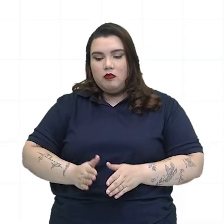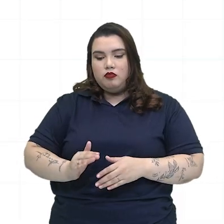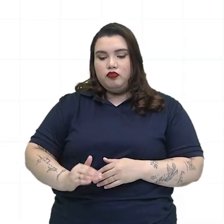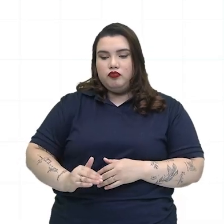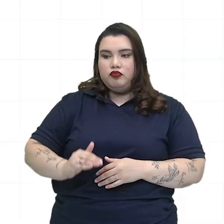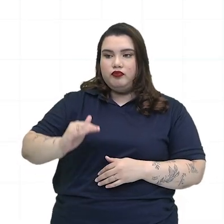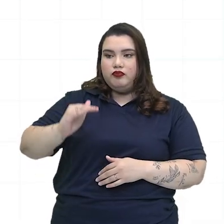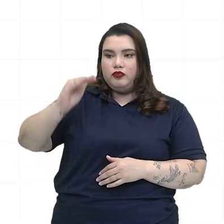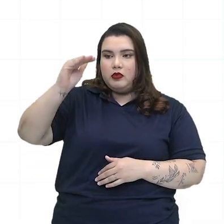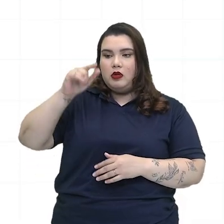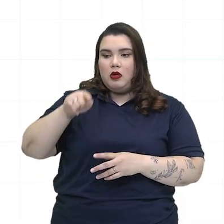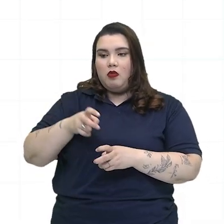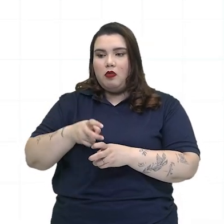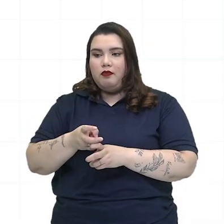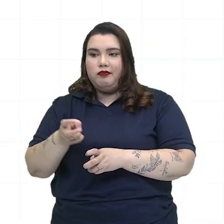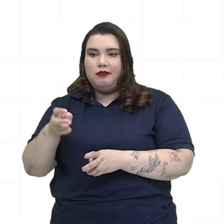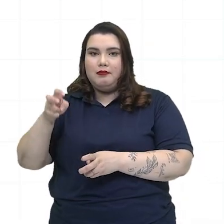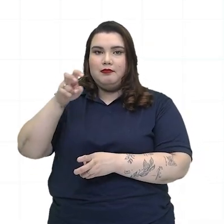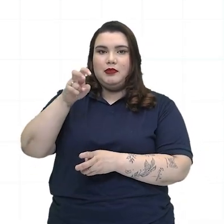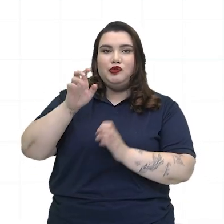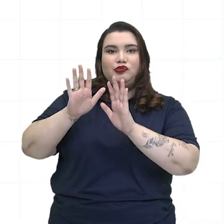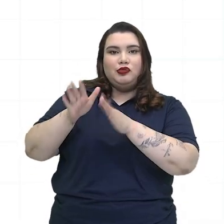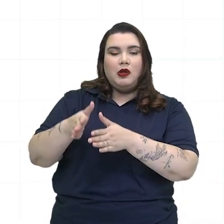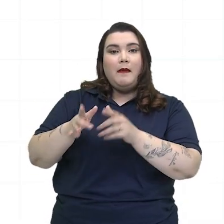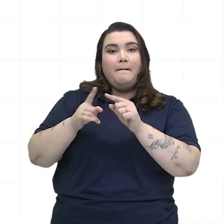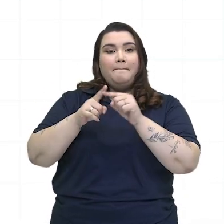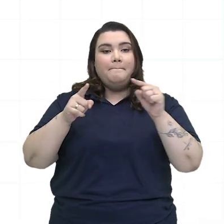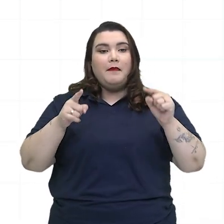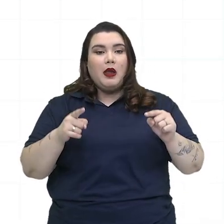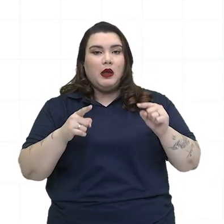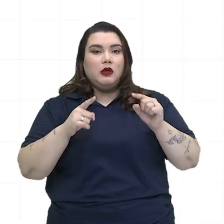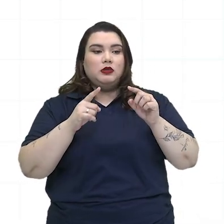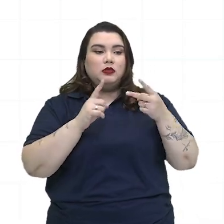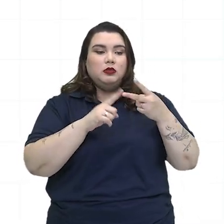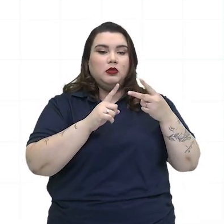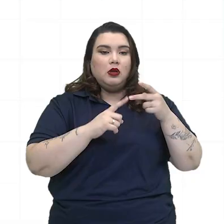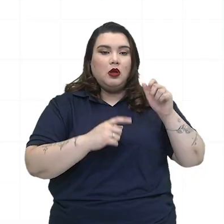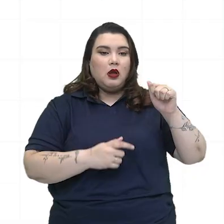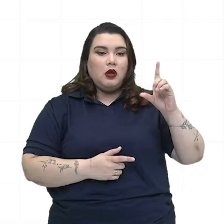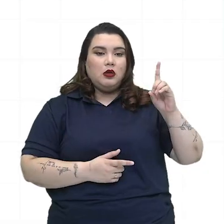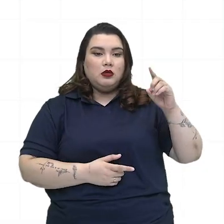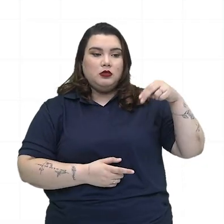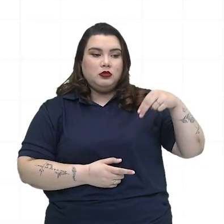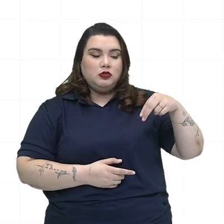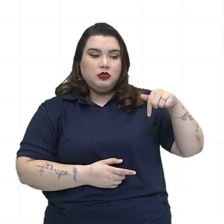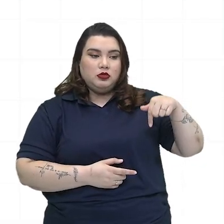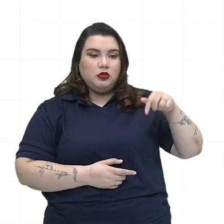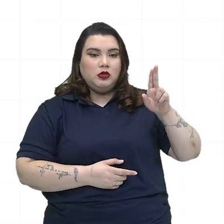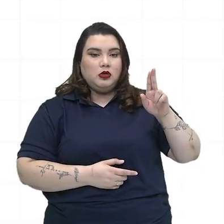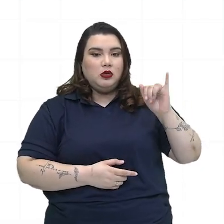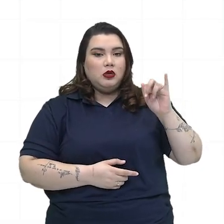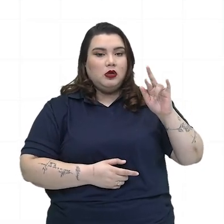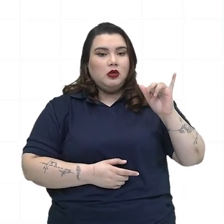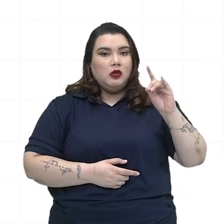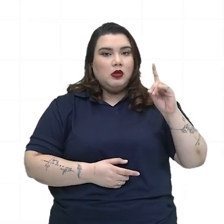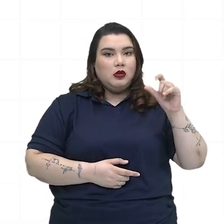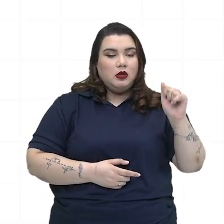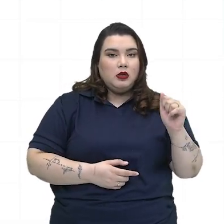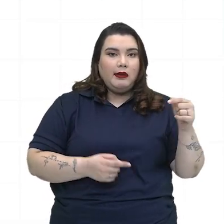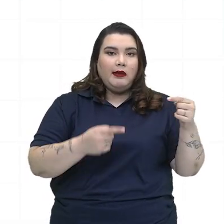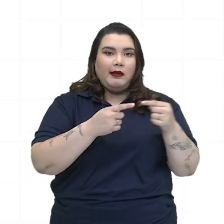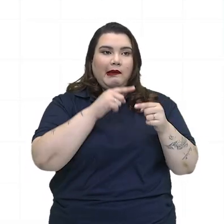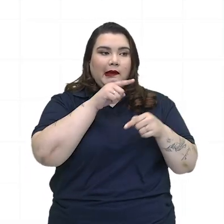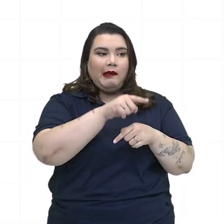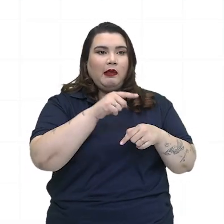o indivíduo nasce e ele possui hábitos, por exemplo, de má postura. Né? E qual é a prevenção? né,